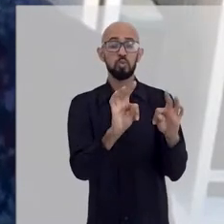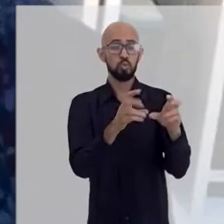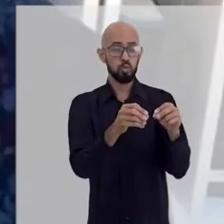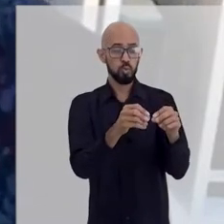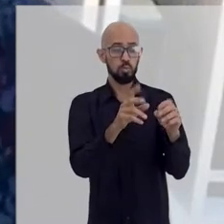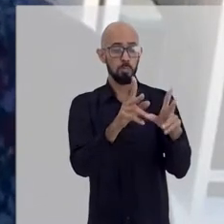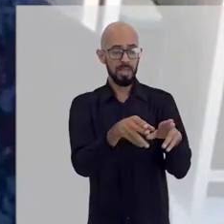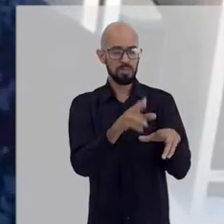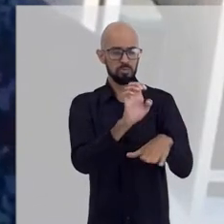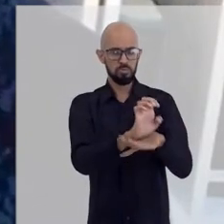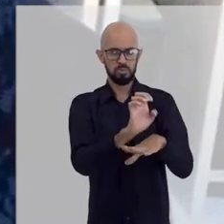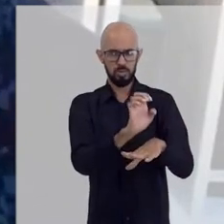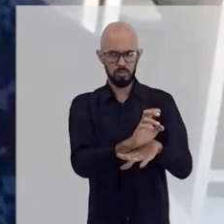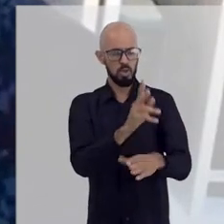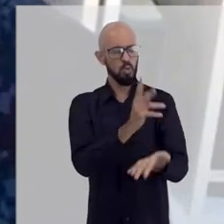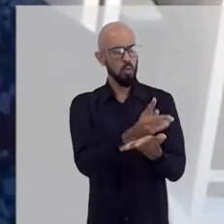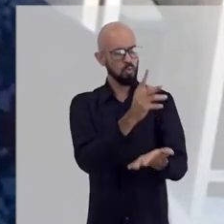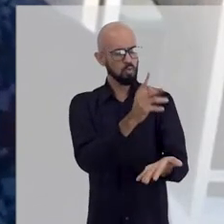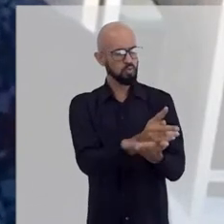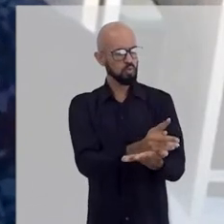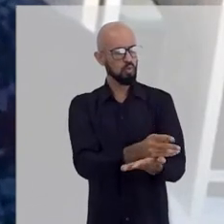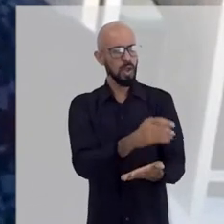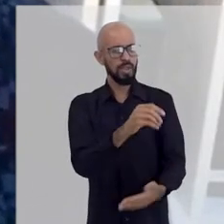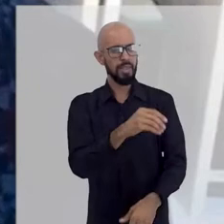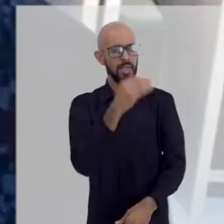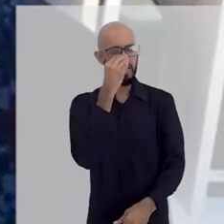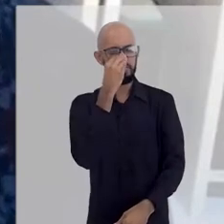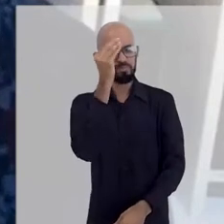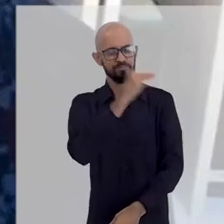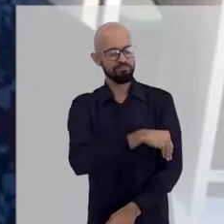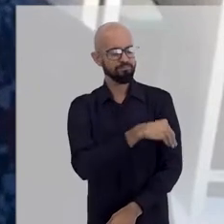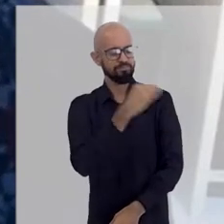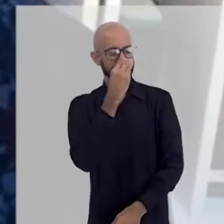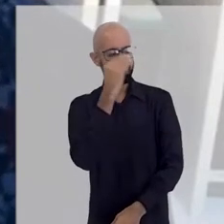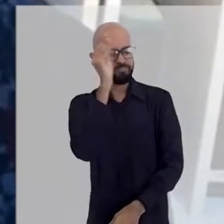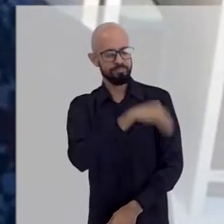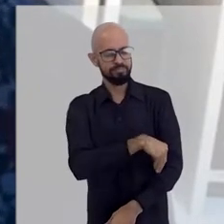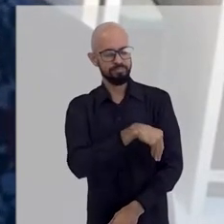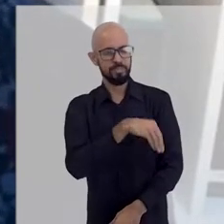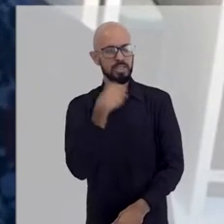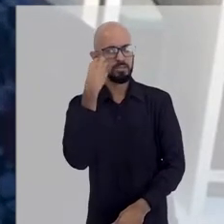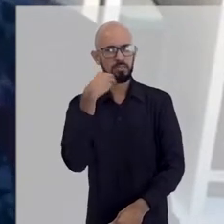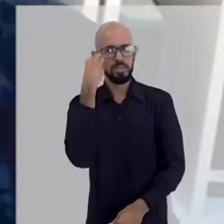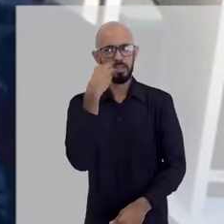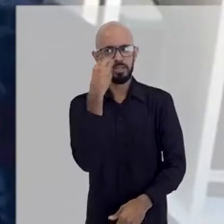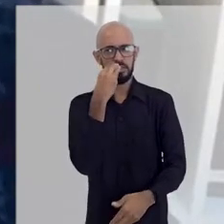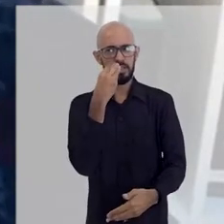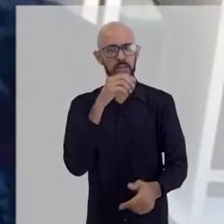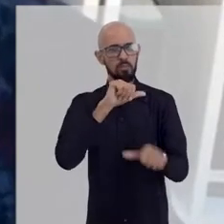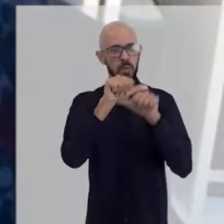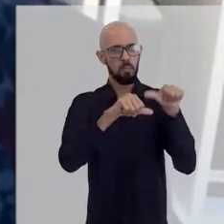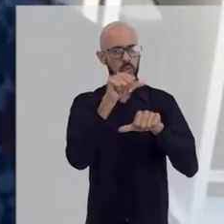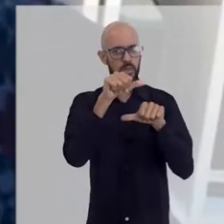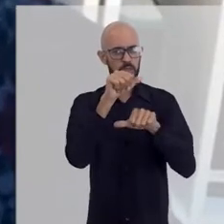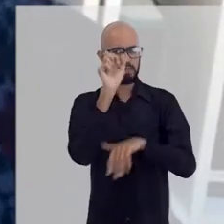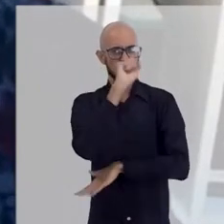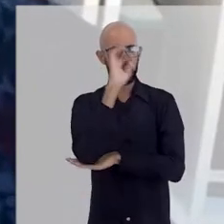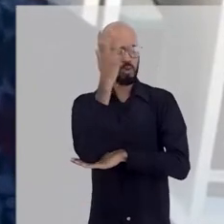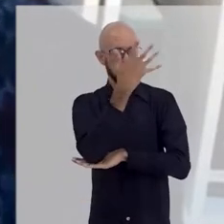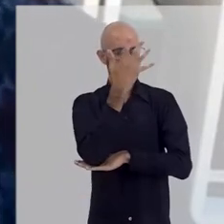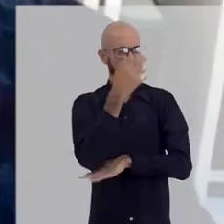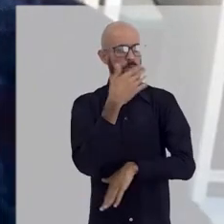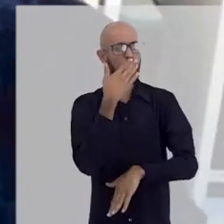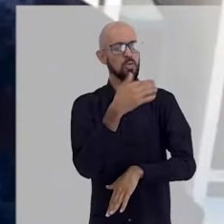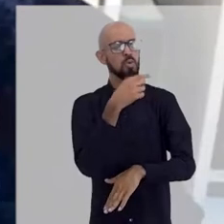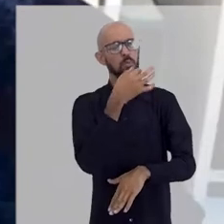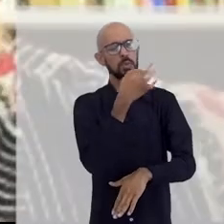Simultaneamente, nós continuamos vendo aquele negacionismo ambiental. Pessoas que negam a existência de uma mudança climática. Qual a